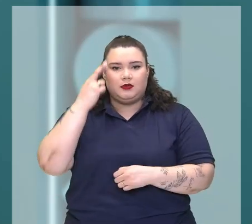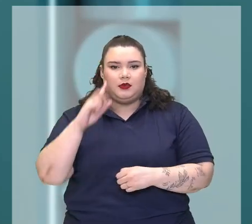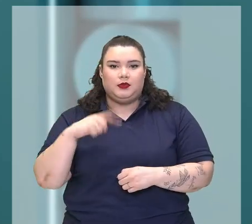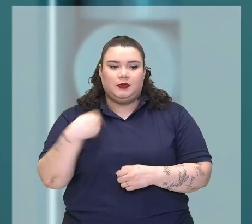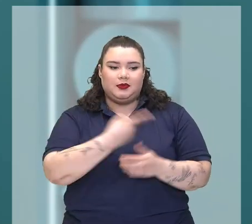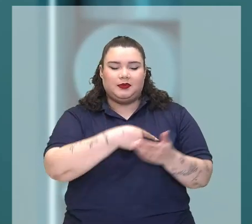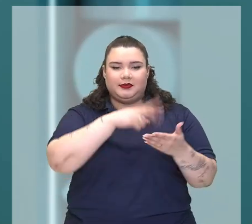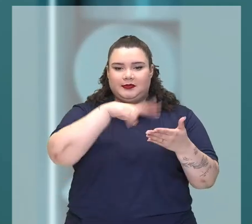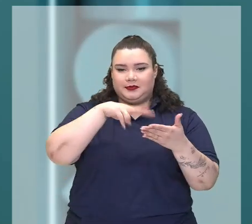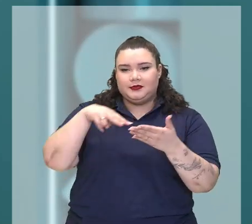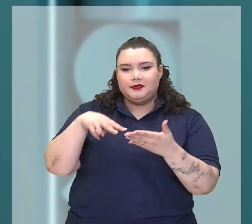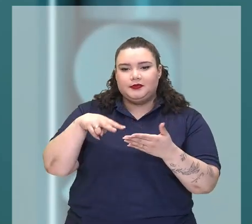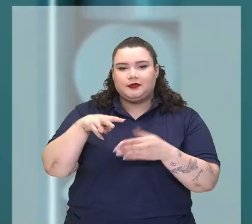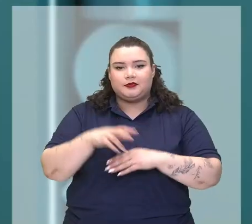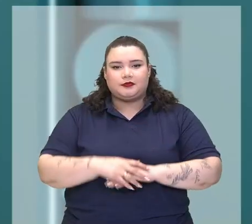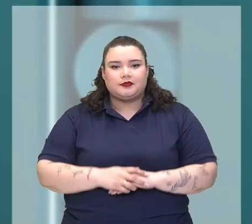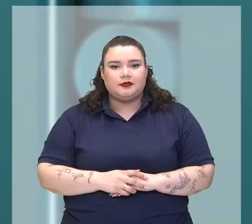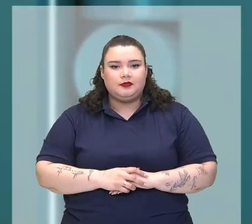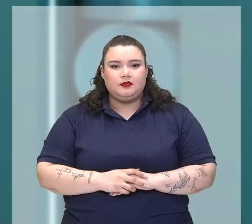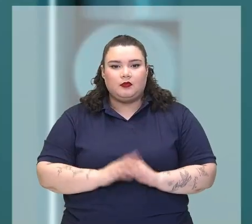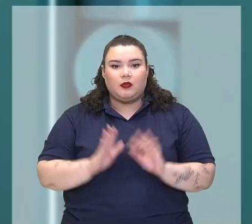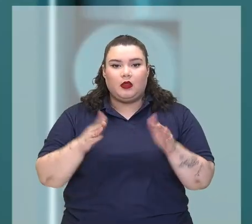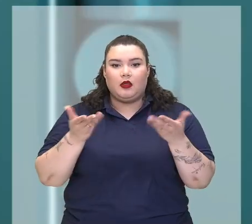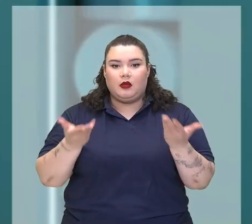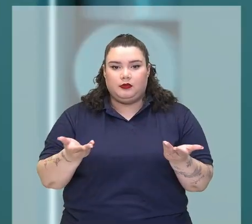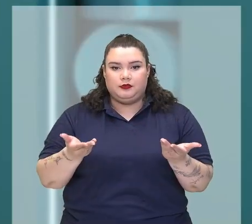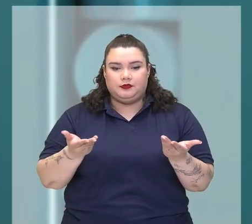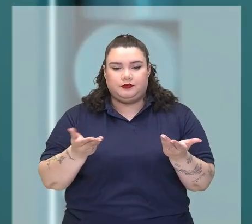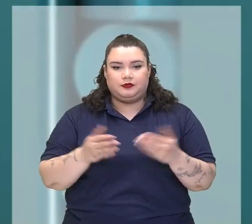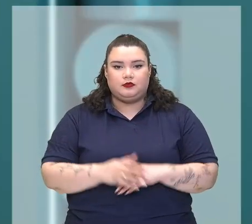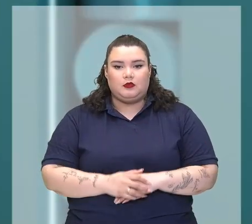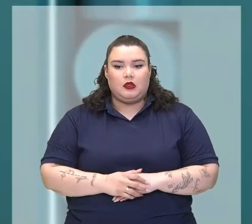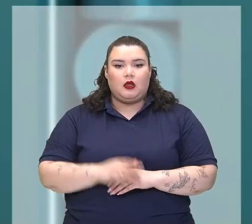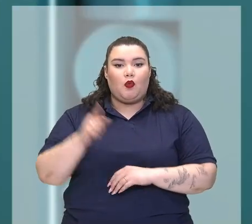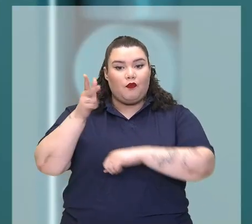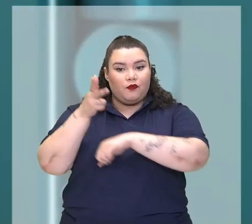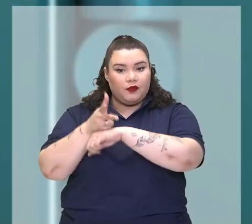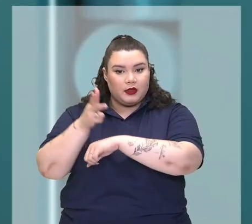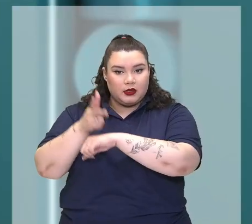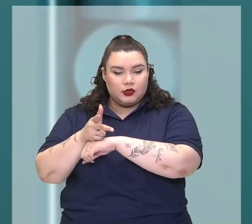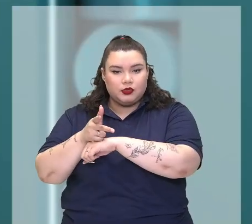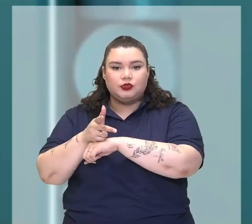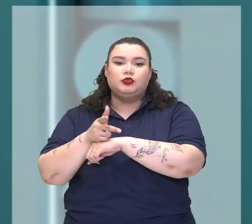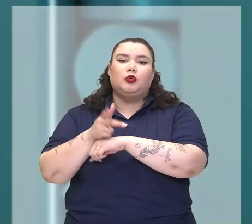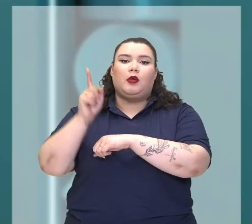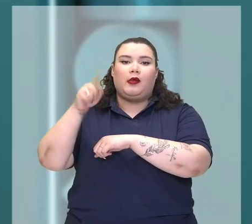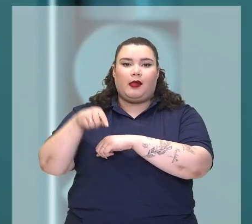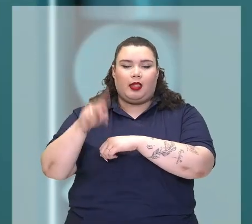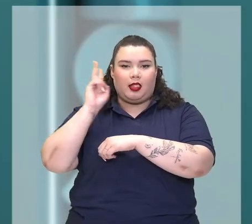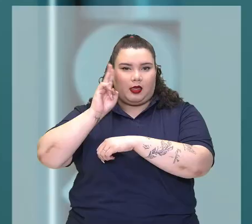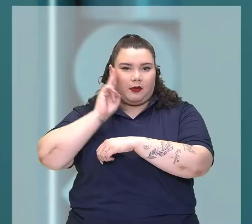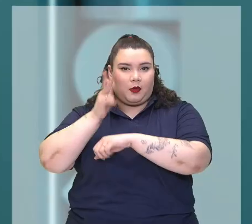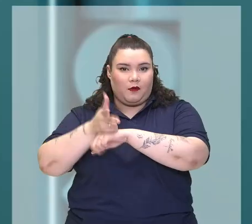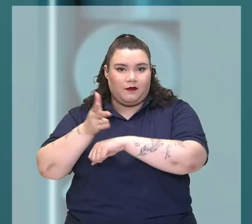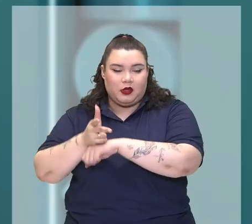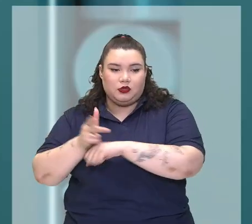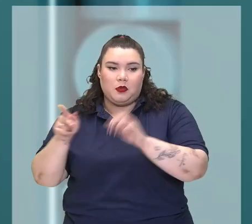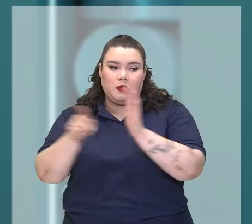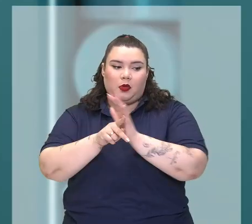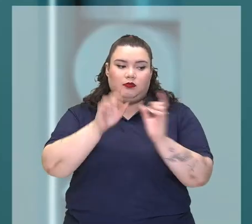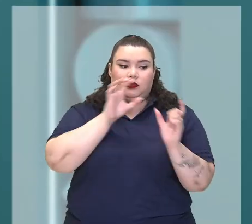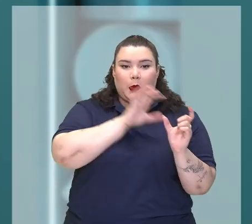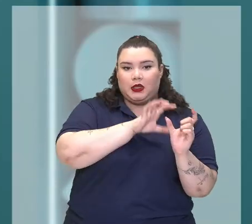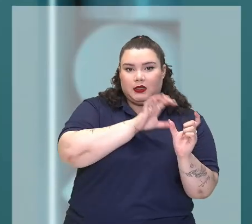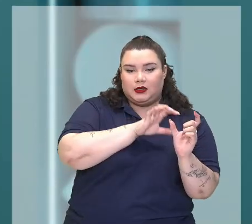leitores. Pois bem, então, o documentário Sentido denotativo. Já